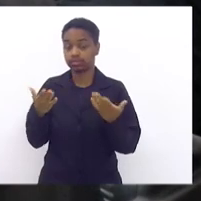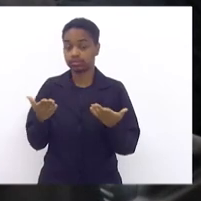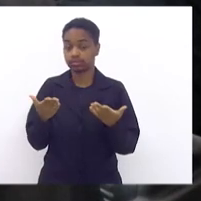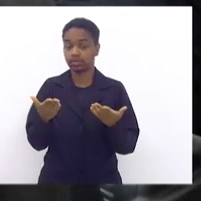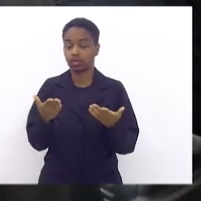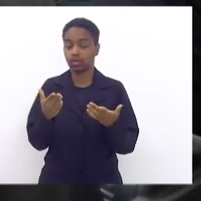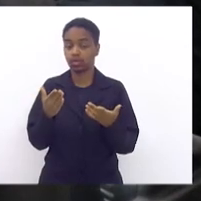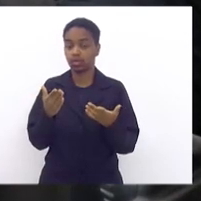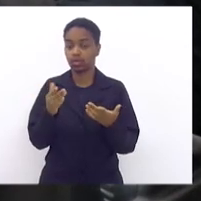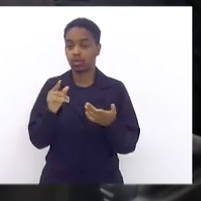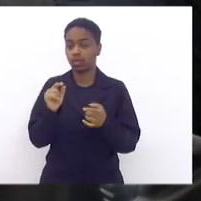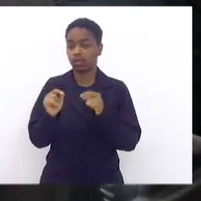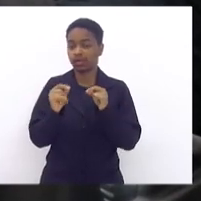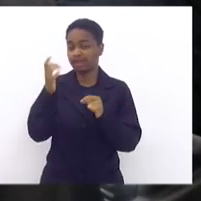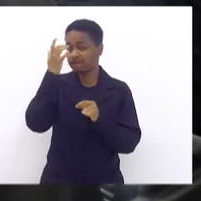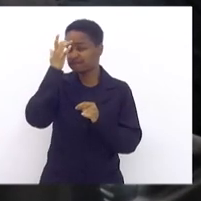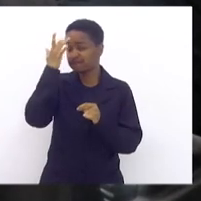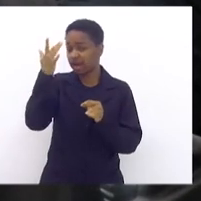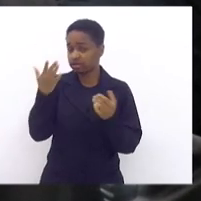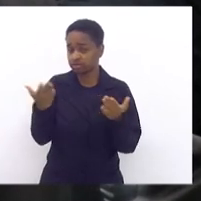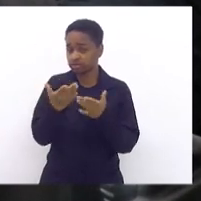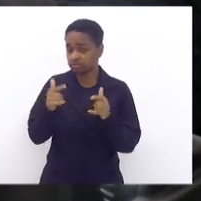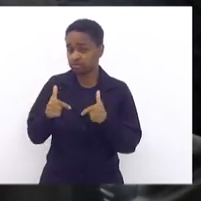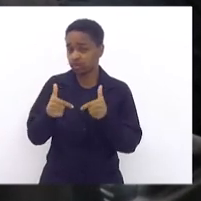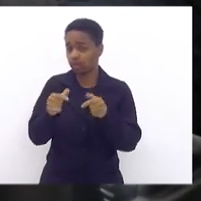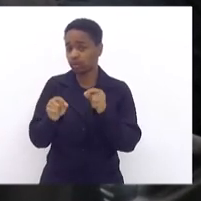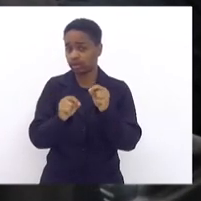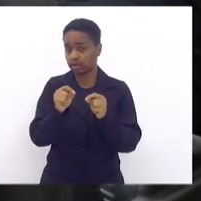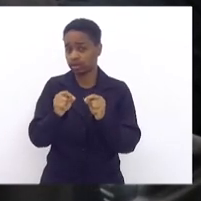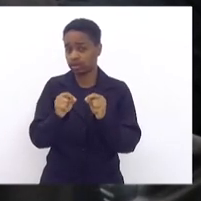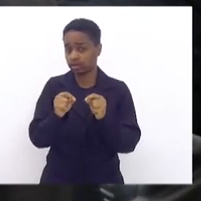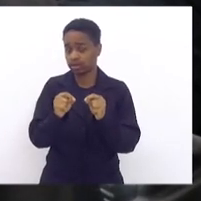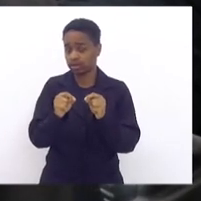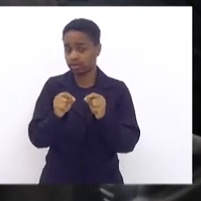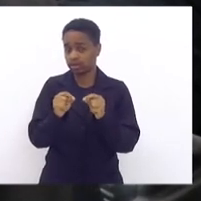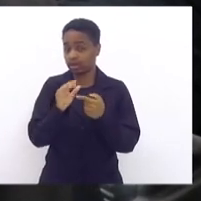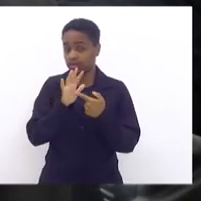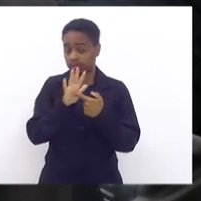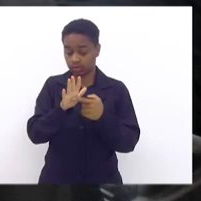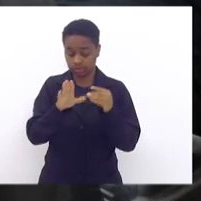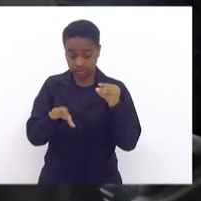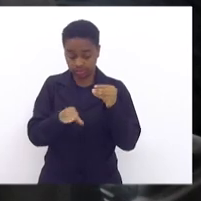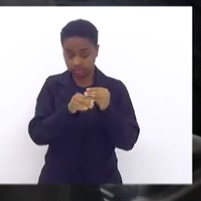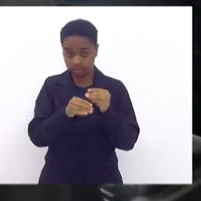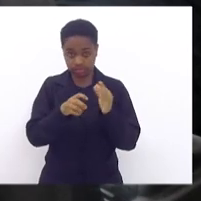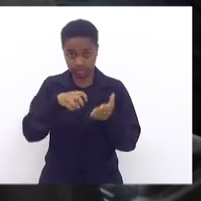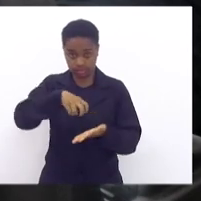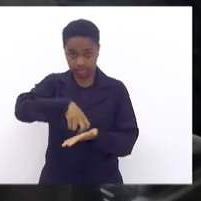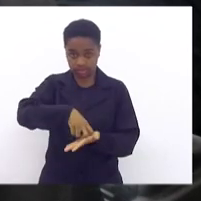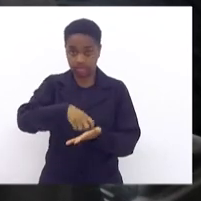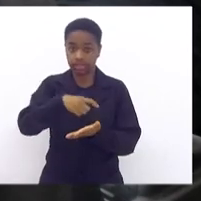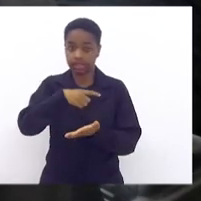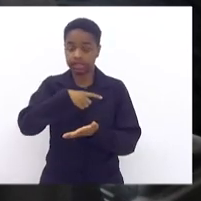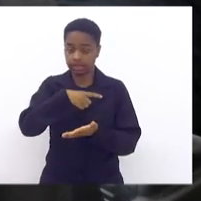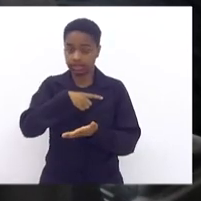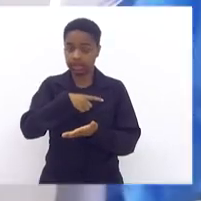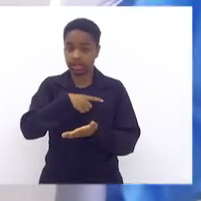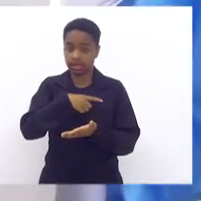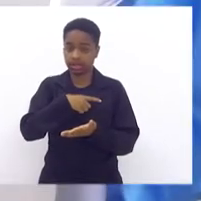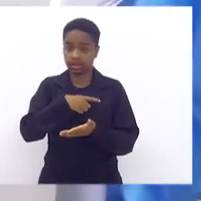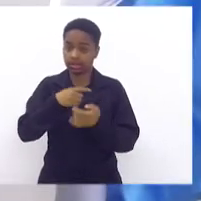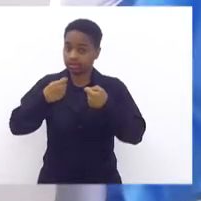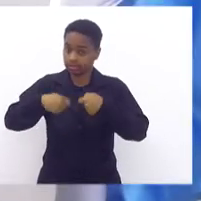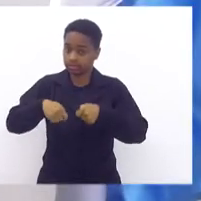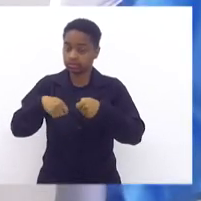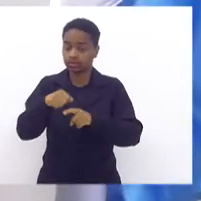mais fácil no momento de se fazer? Tipificar penalmente. Tem um apelo social muito grande,